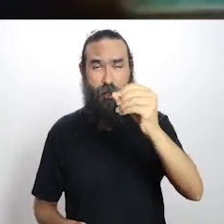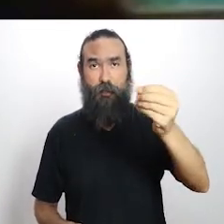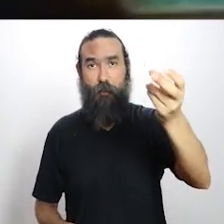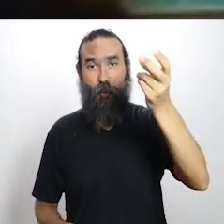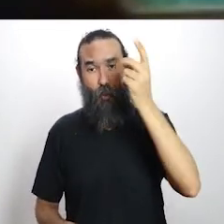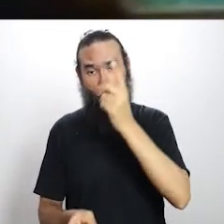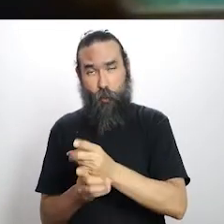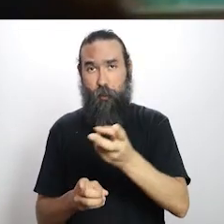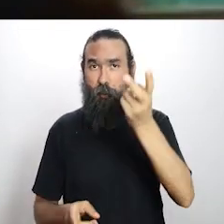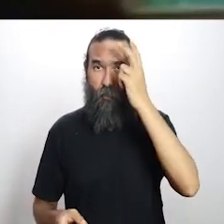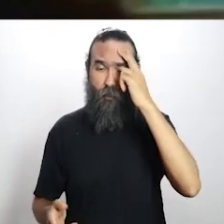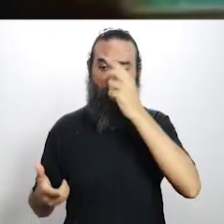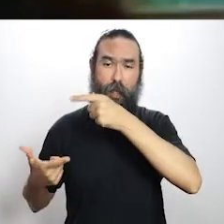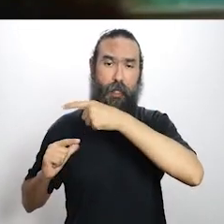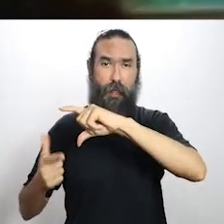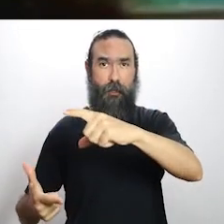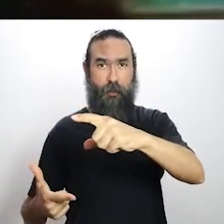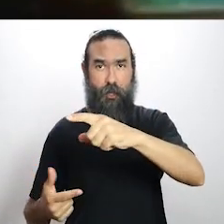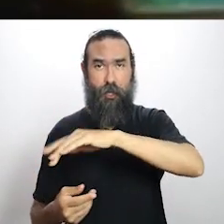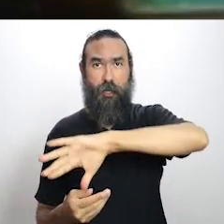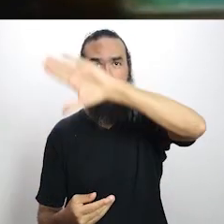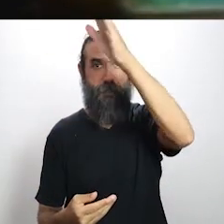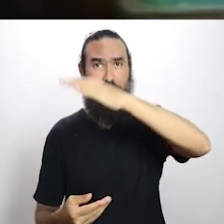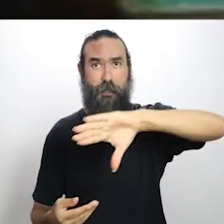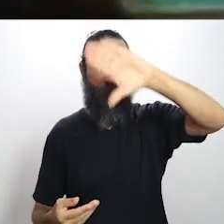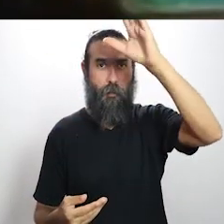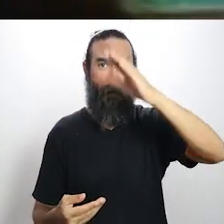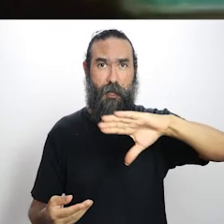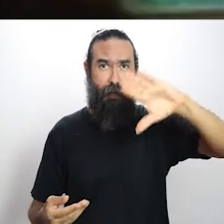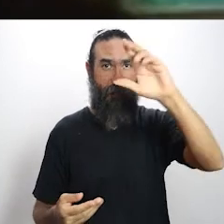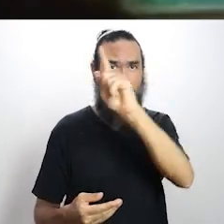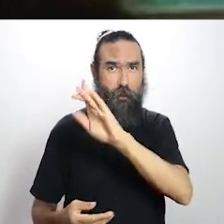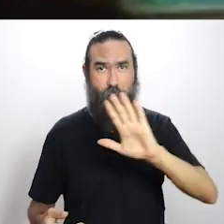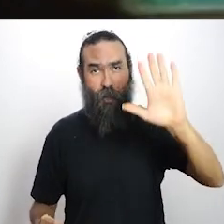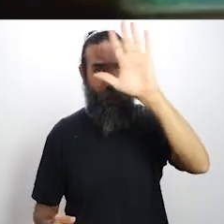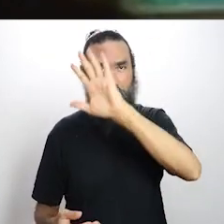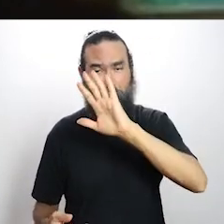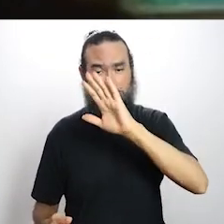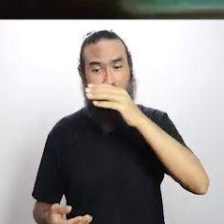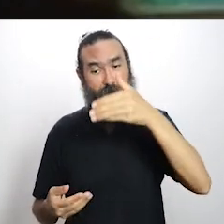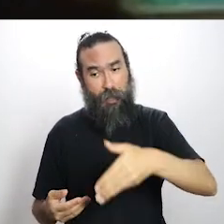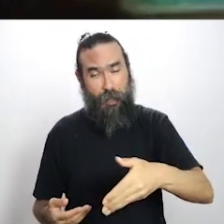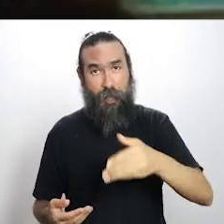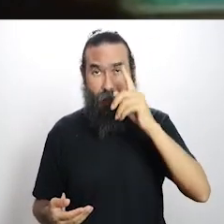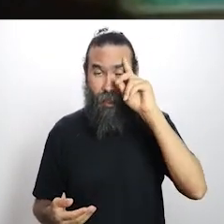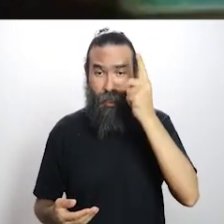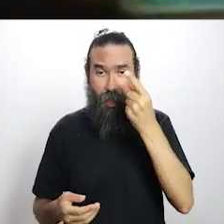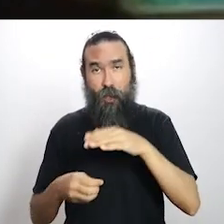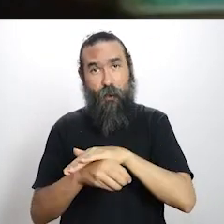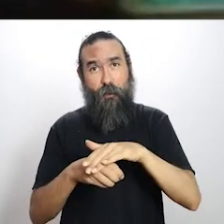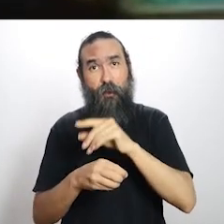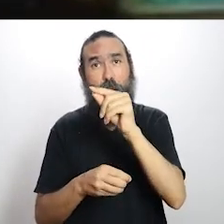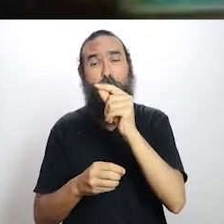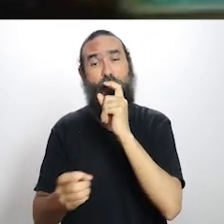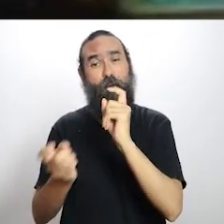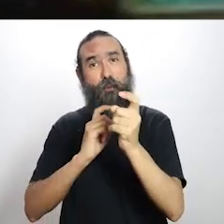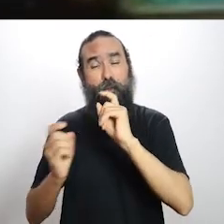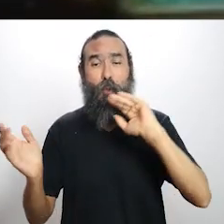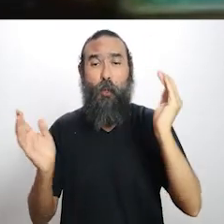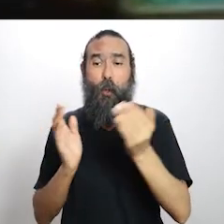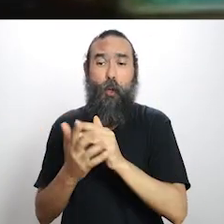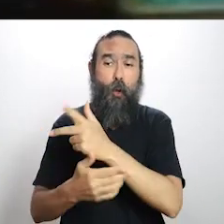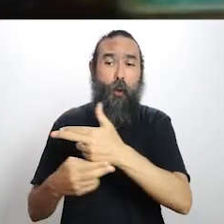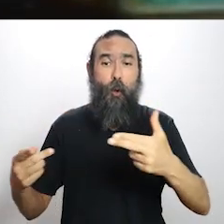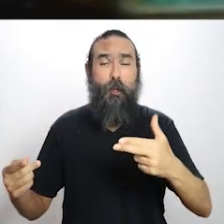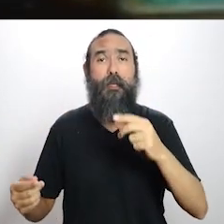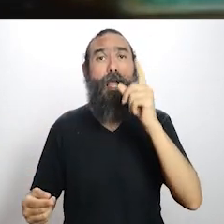20ª Encontro de Culturas Tradicionais da Chapada dos Veadeiros. A ideia dessas conversas é a gente estar discutindo todas as questões que a gente acha